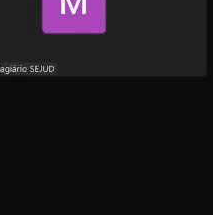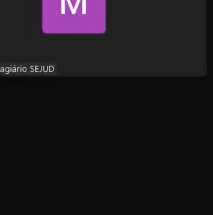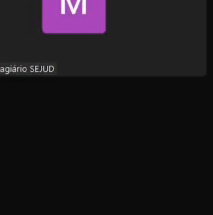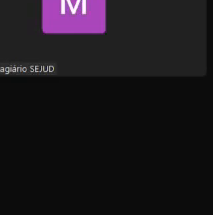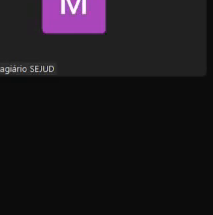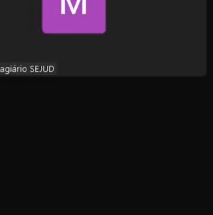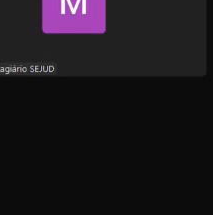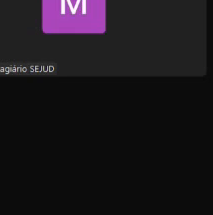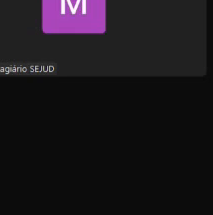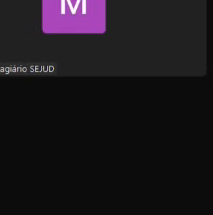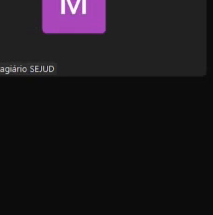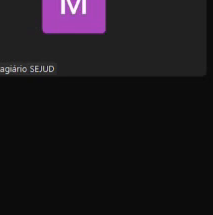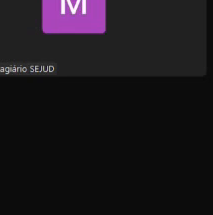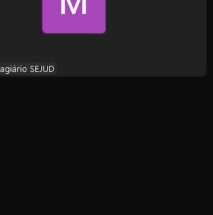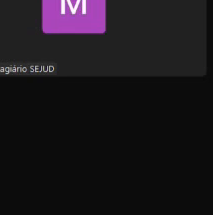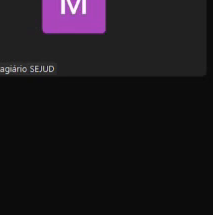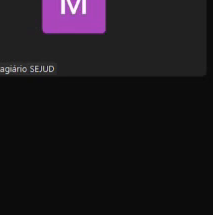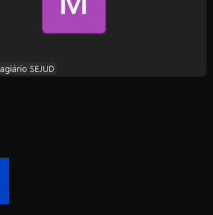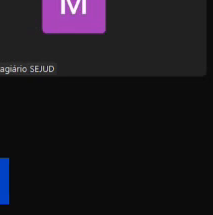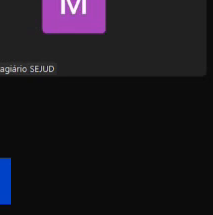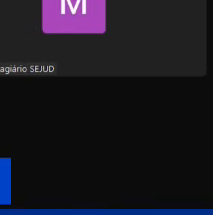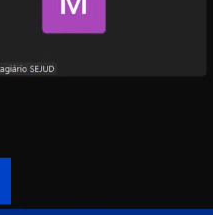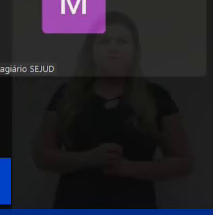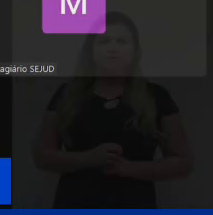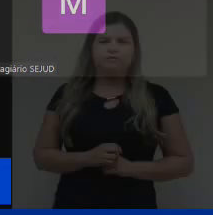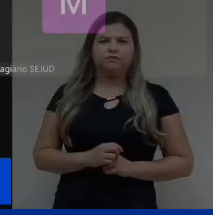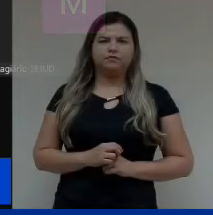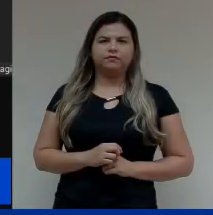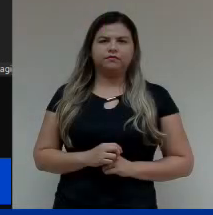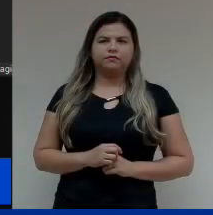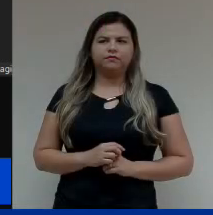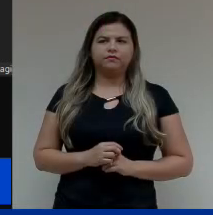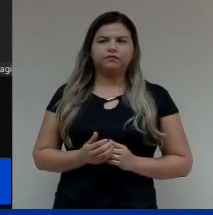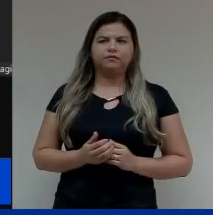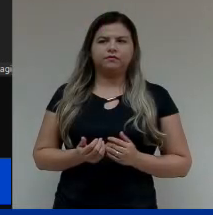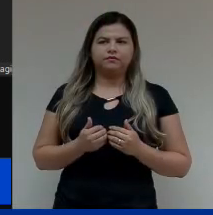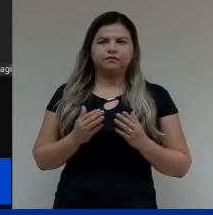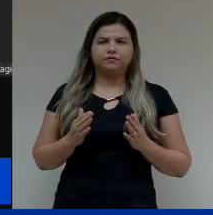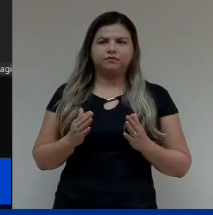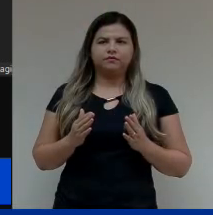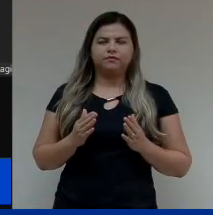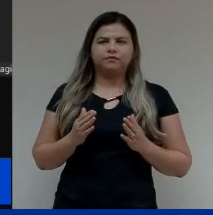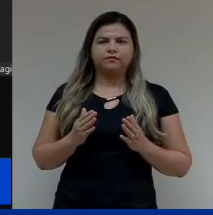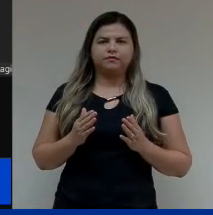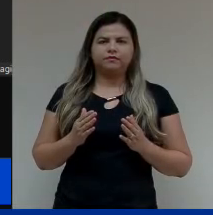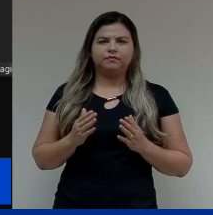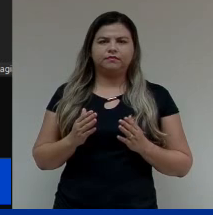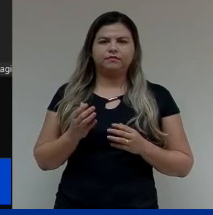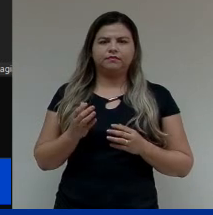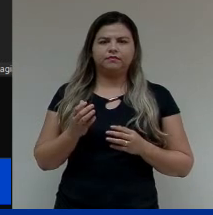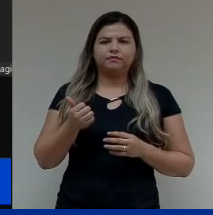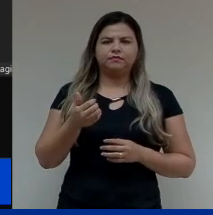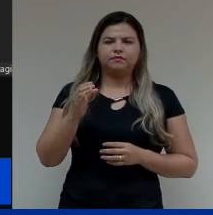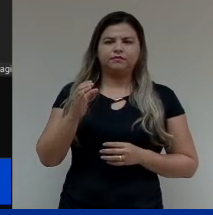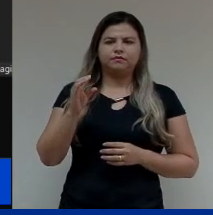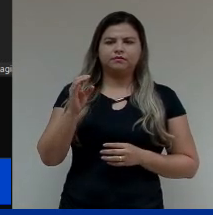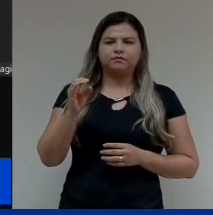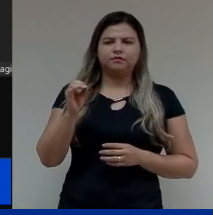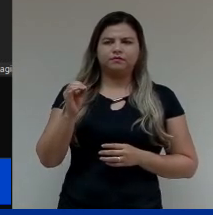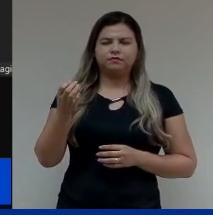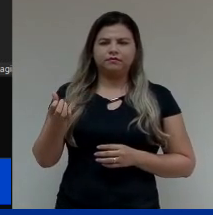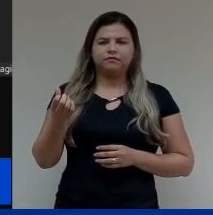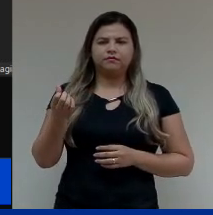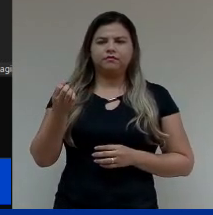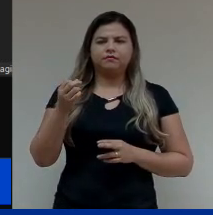presidente. Não É, teremos essa. havendo quórum, declaro aberta a 106ª sessão